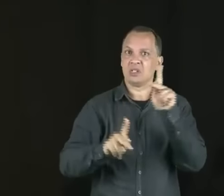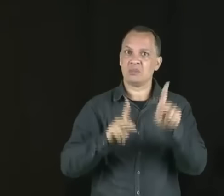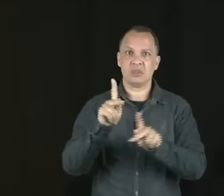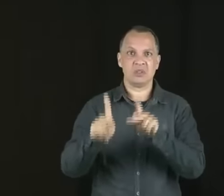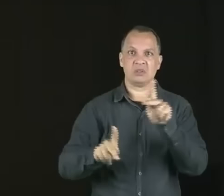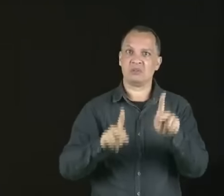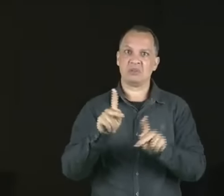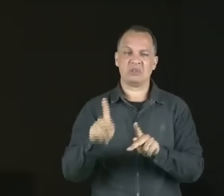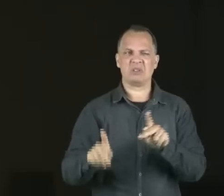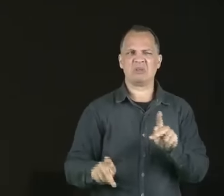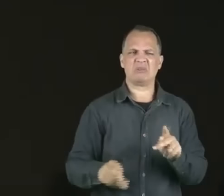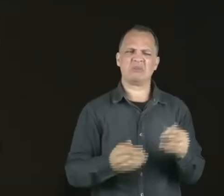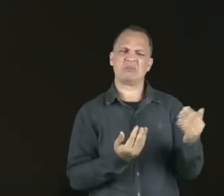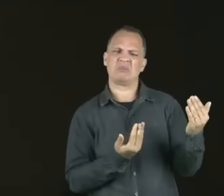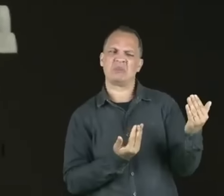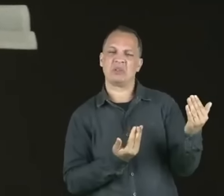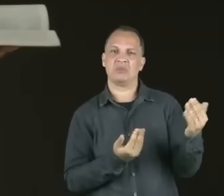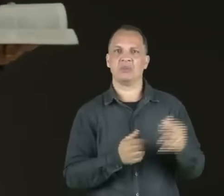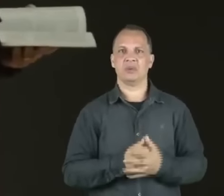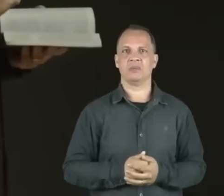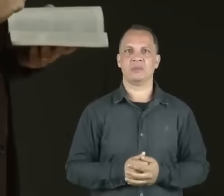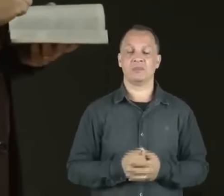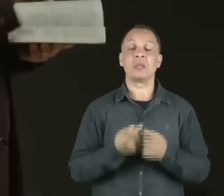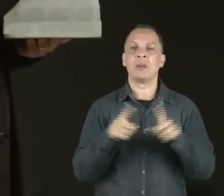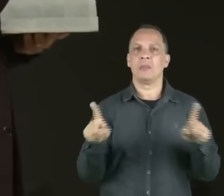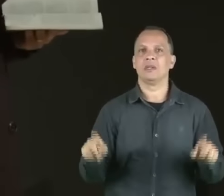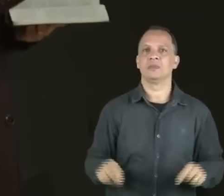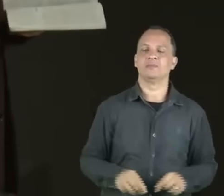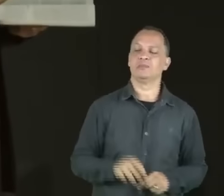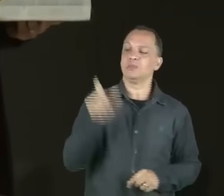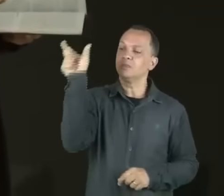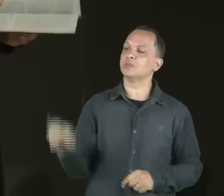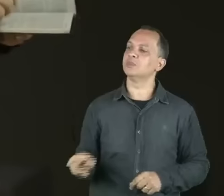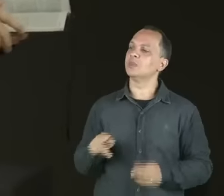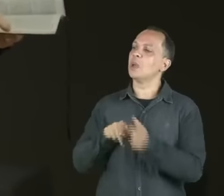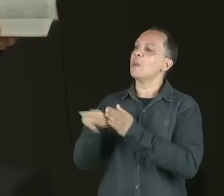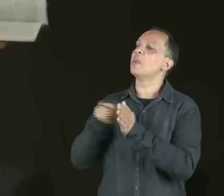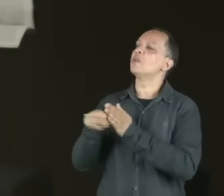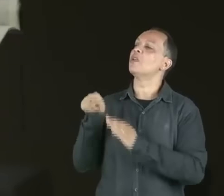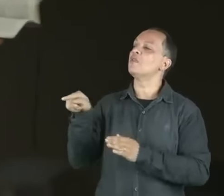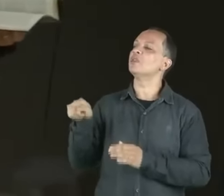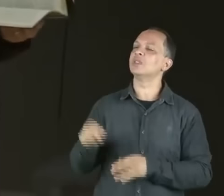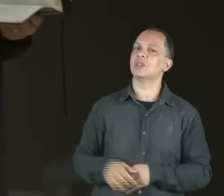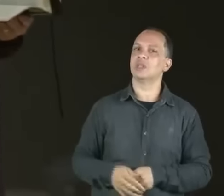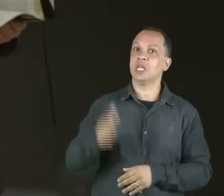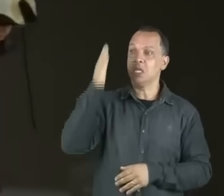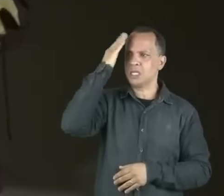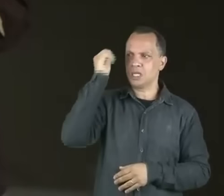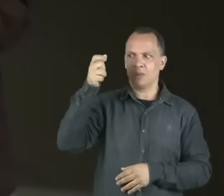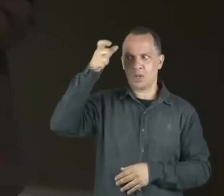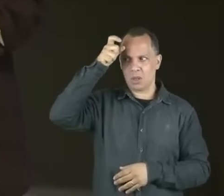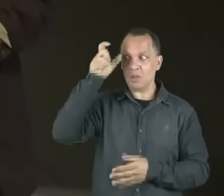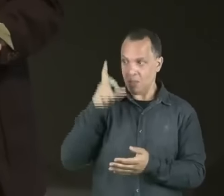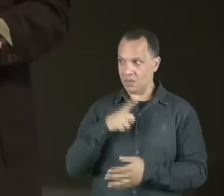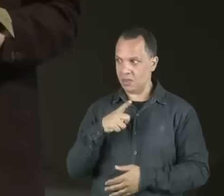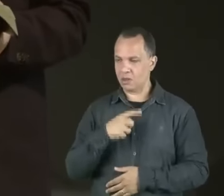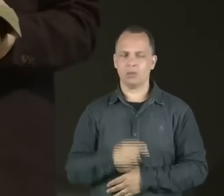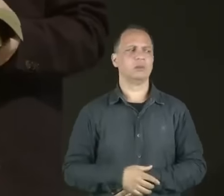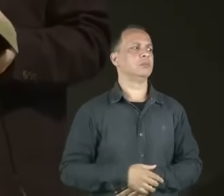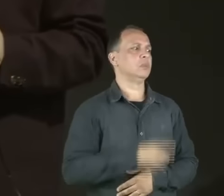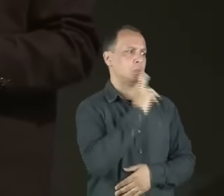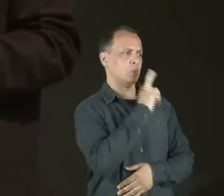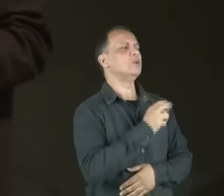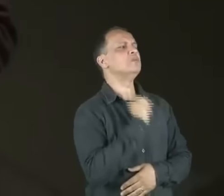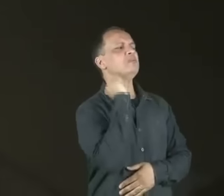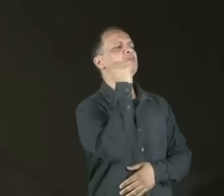expressão que achei muito interessante Perguntaram para ele uma vez você acredita em demônio eles acredito porque E ele disse por